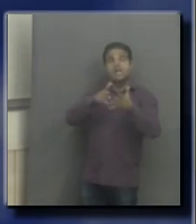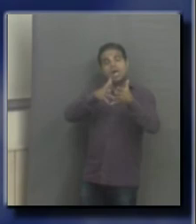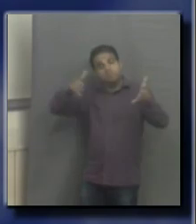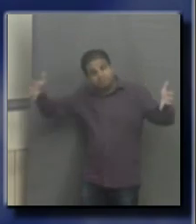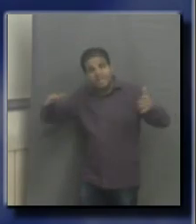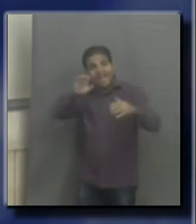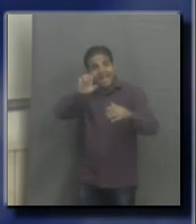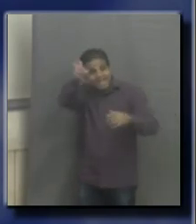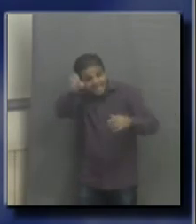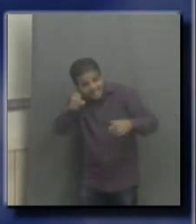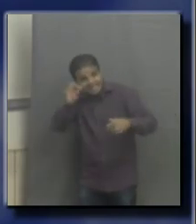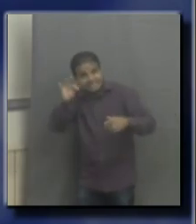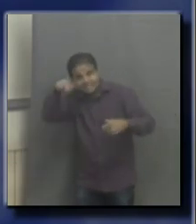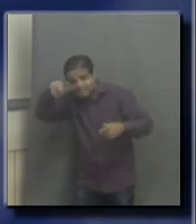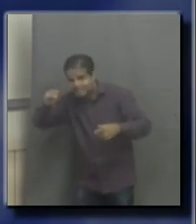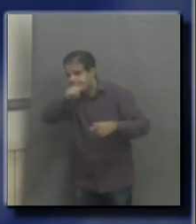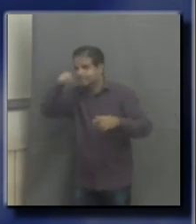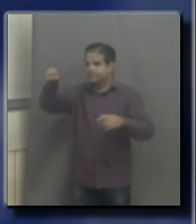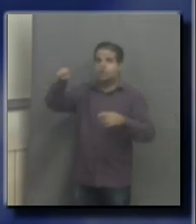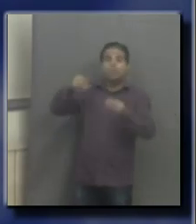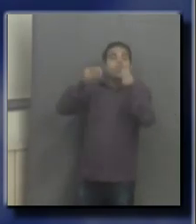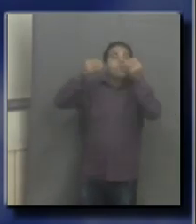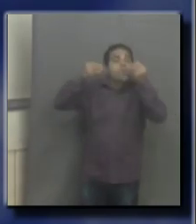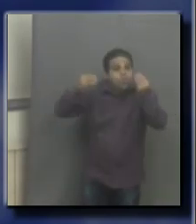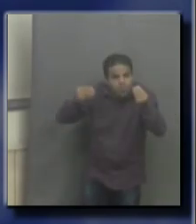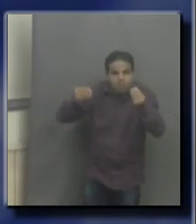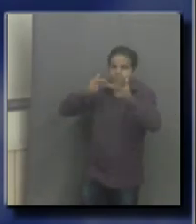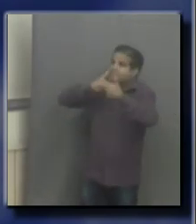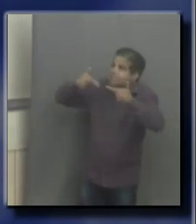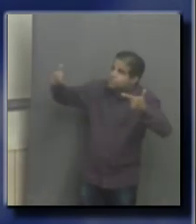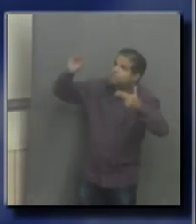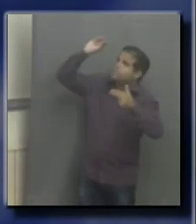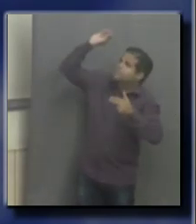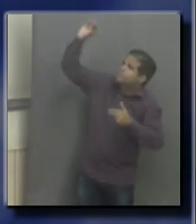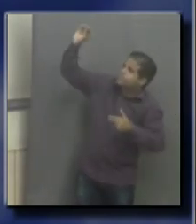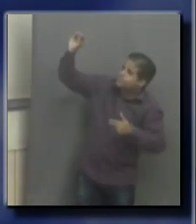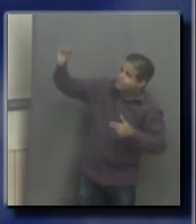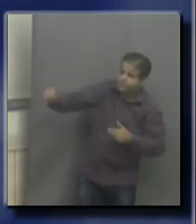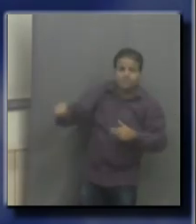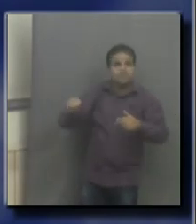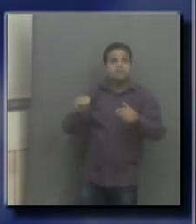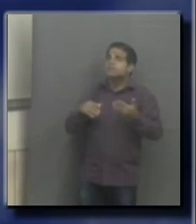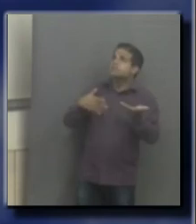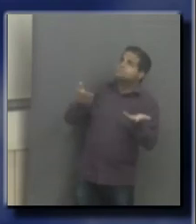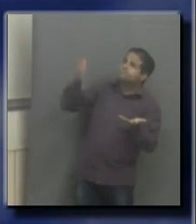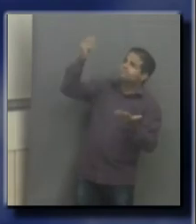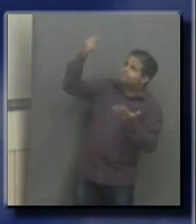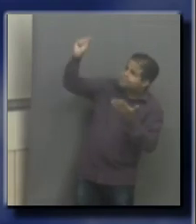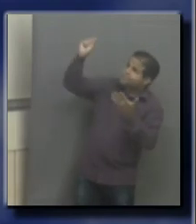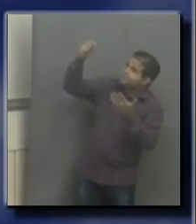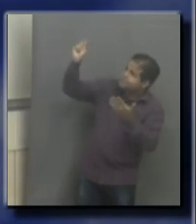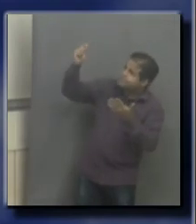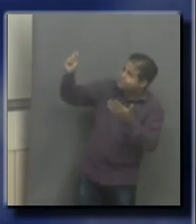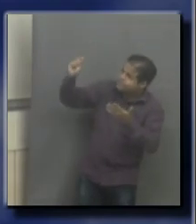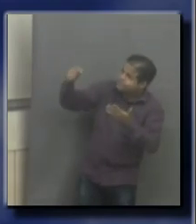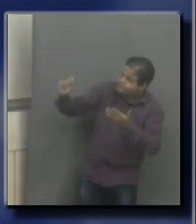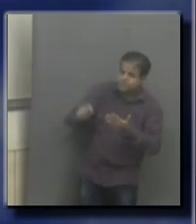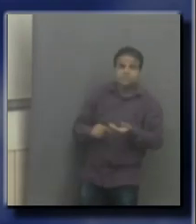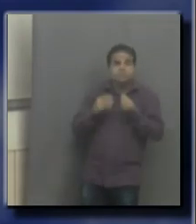extensão. A questão é como é que estas coisas todas têm sido consideradas e